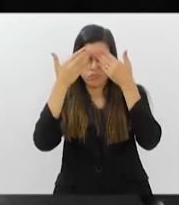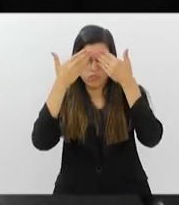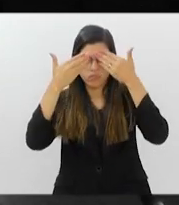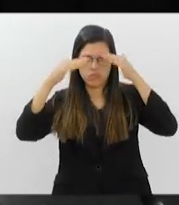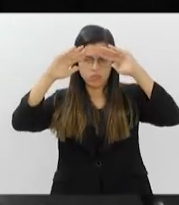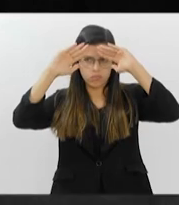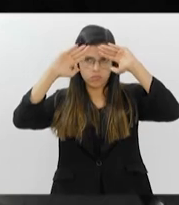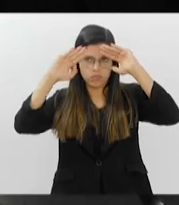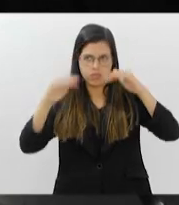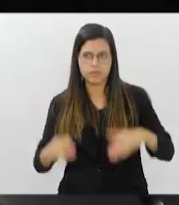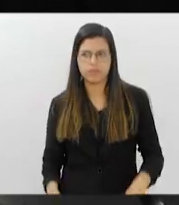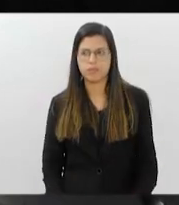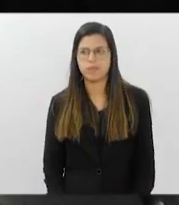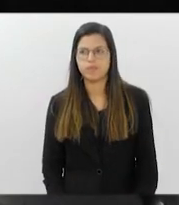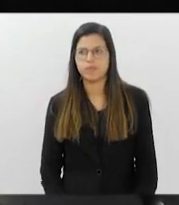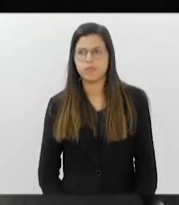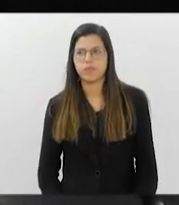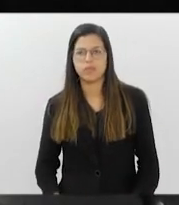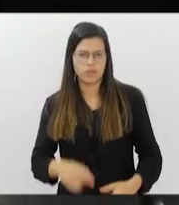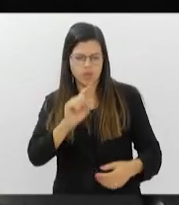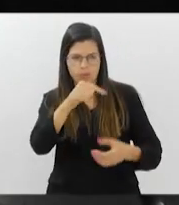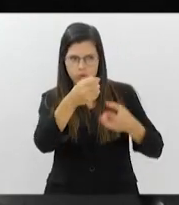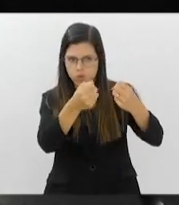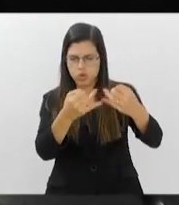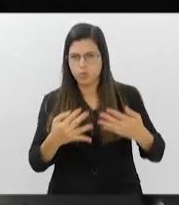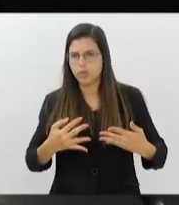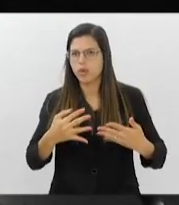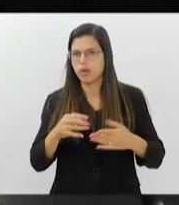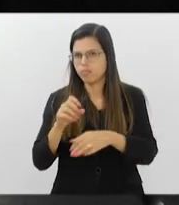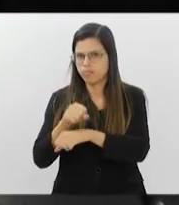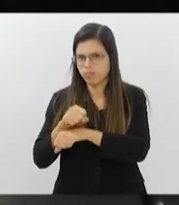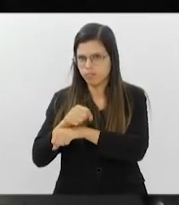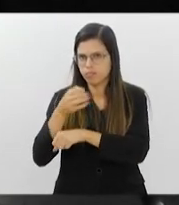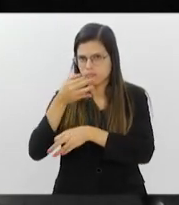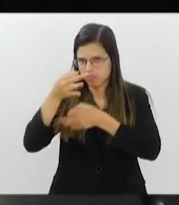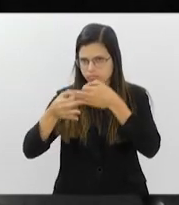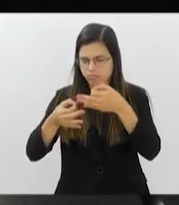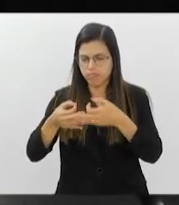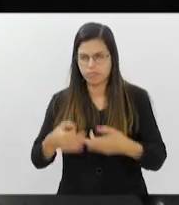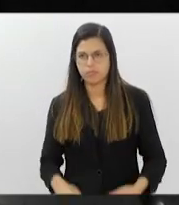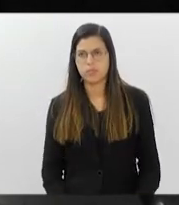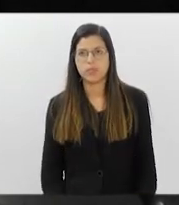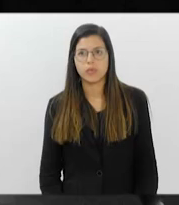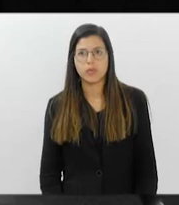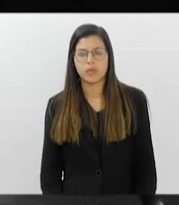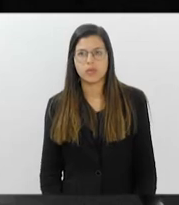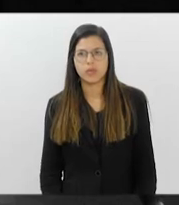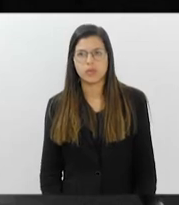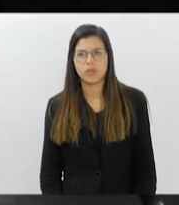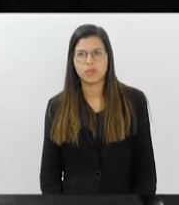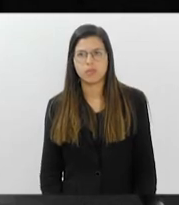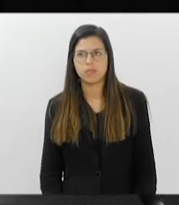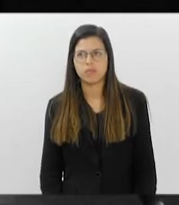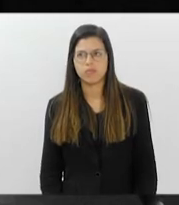senhor fizer as argumentações. E nesse caso, eu